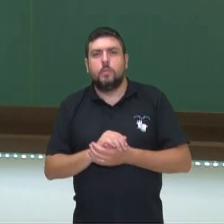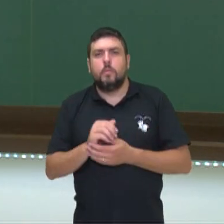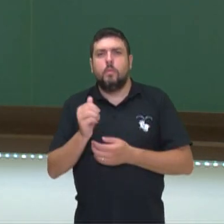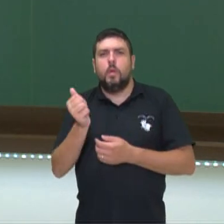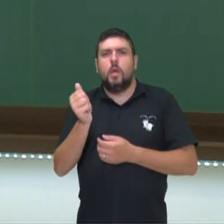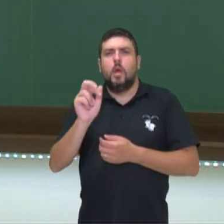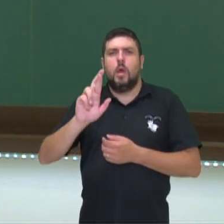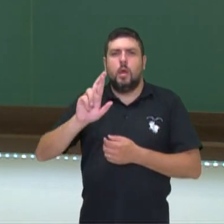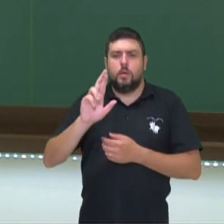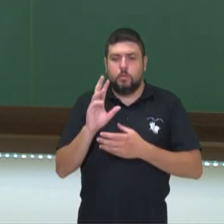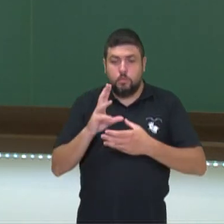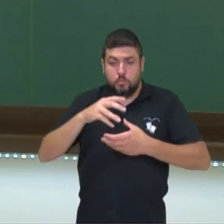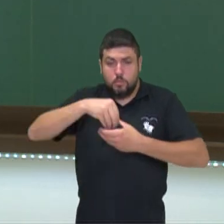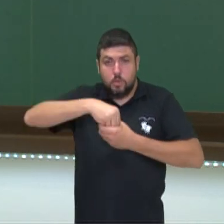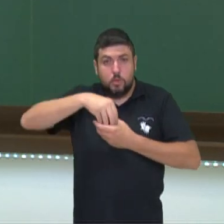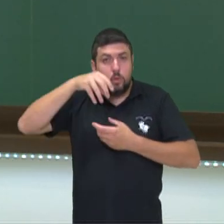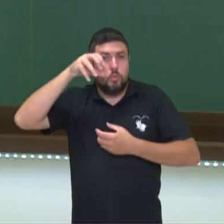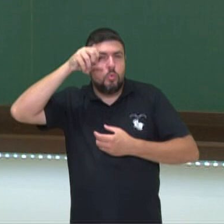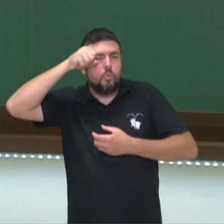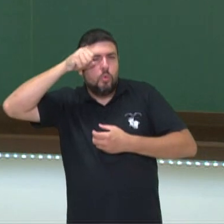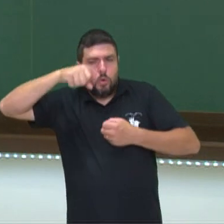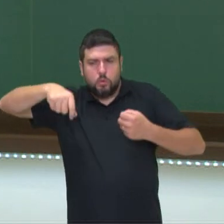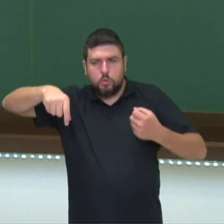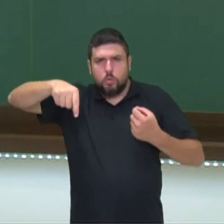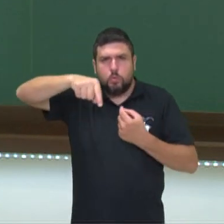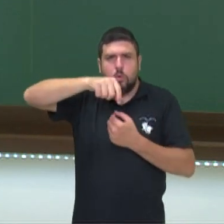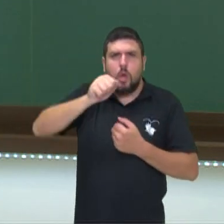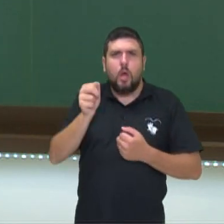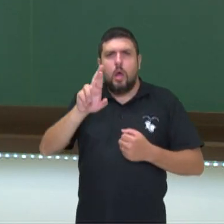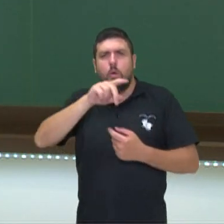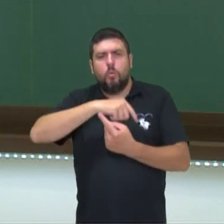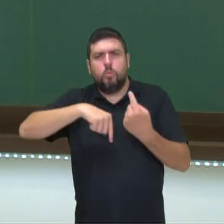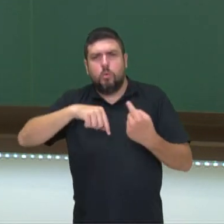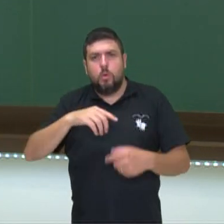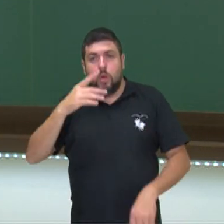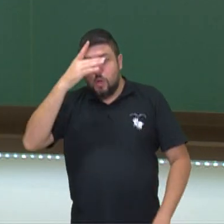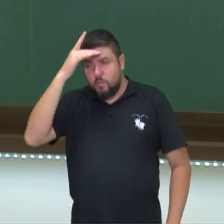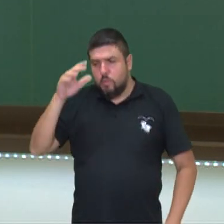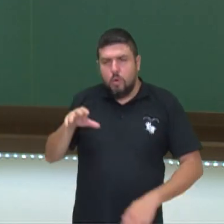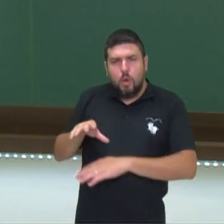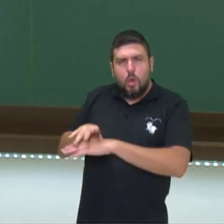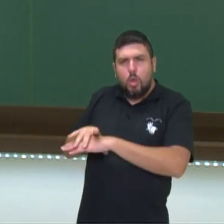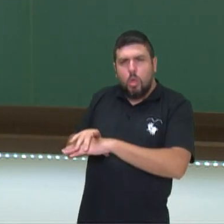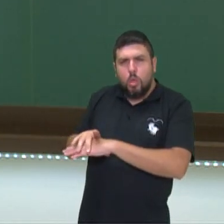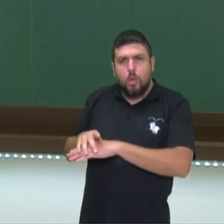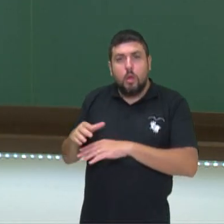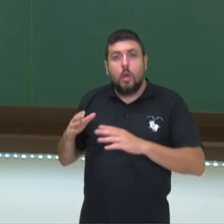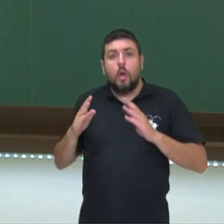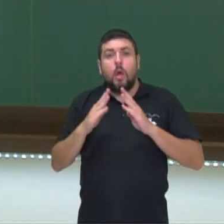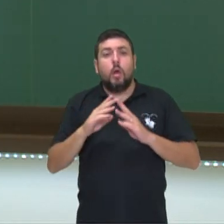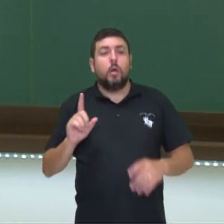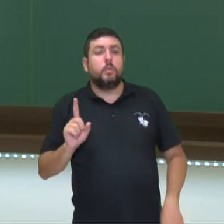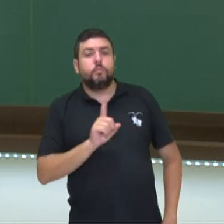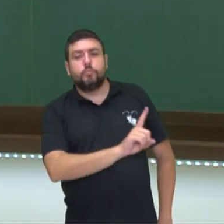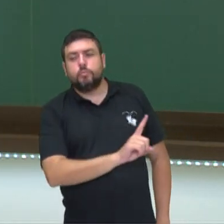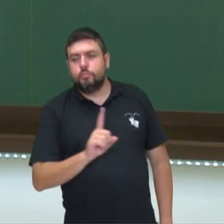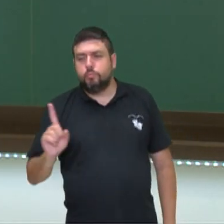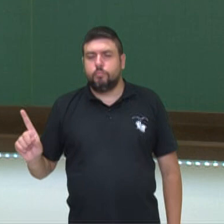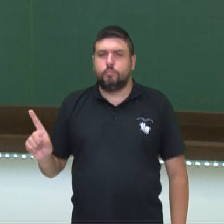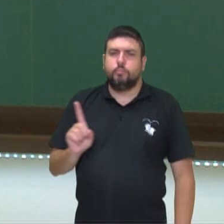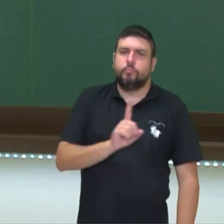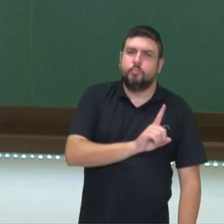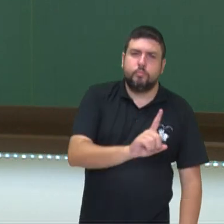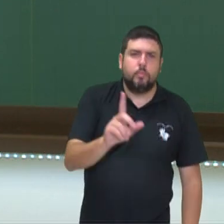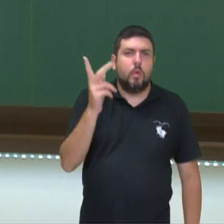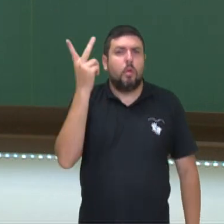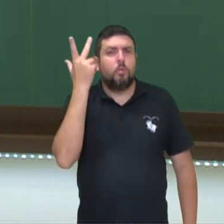no quarto dessa pessoa, porque essa pessoa não vai ficar circulando pela casa, não é isso? Ela deve, o texto diz para nós que ela